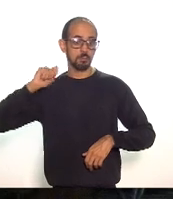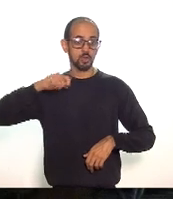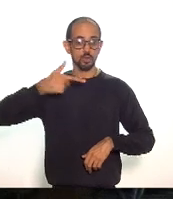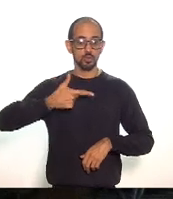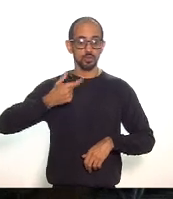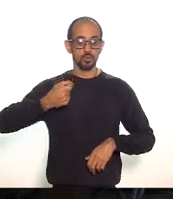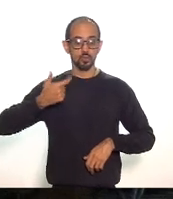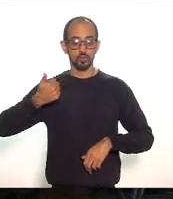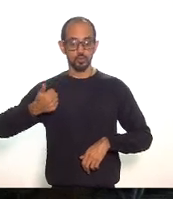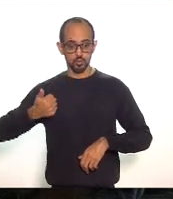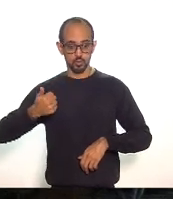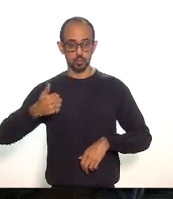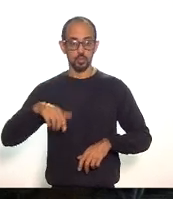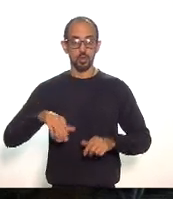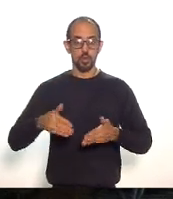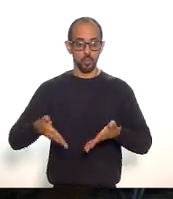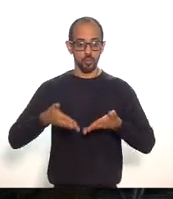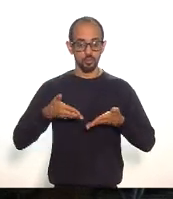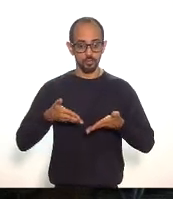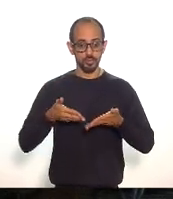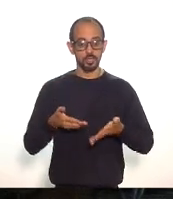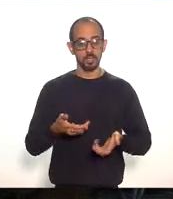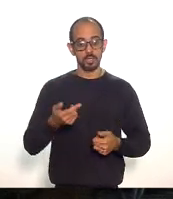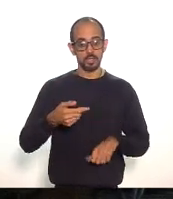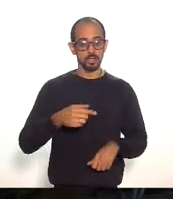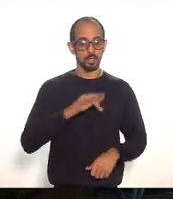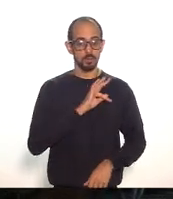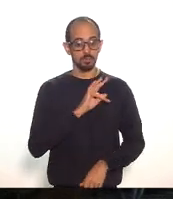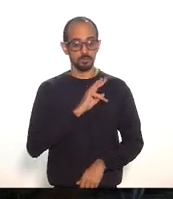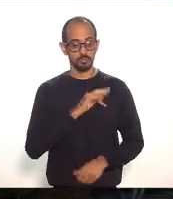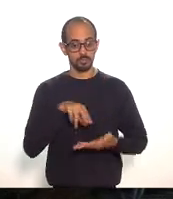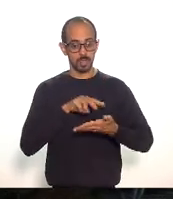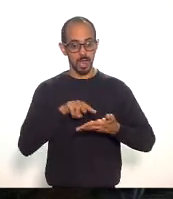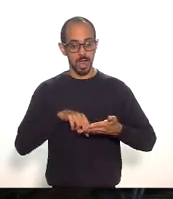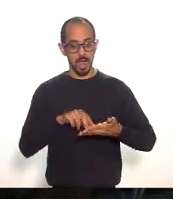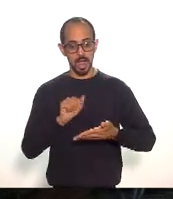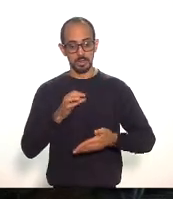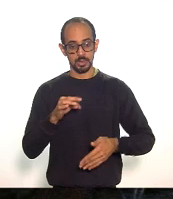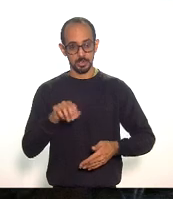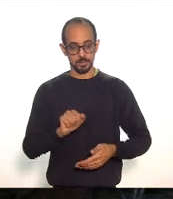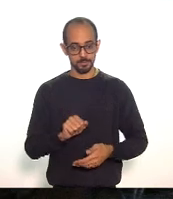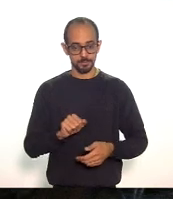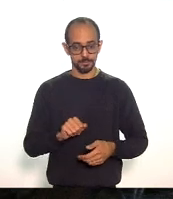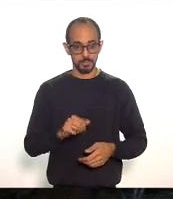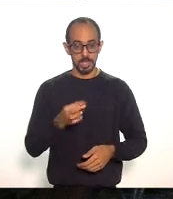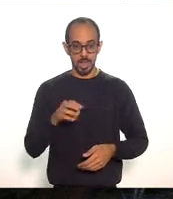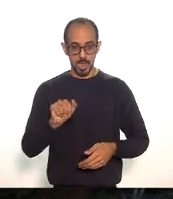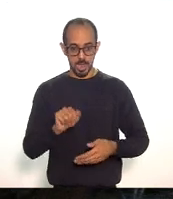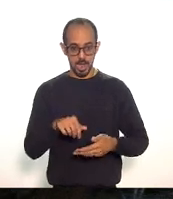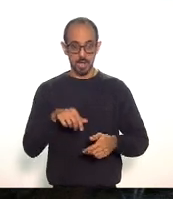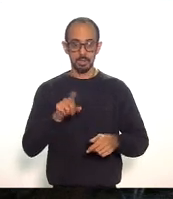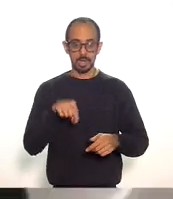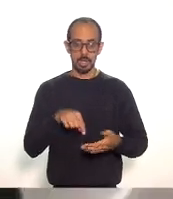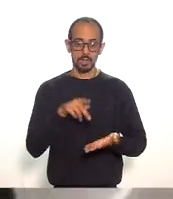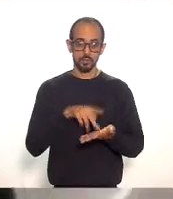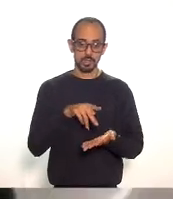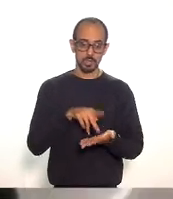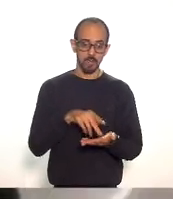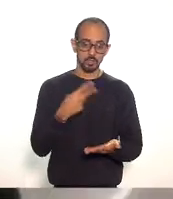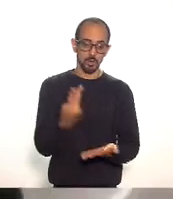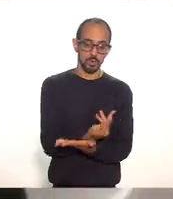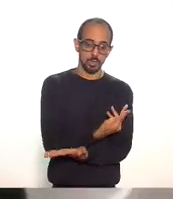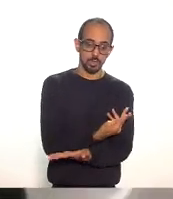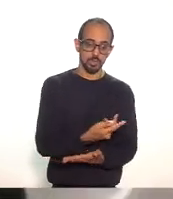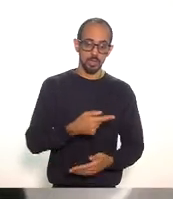A presidência convida a deputada Marta Rocha a fazer a leitura da ata da sessão anterior. A ata reflete com exatidão o ocorrido